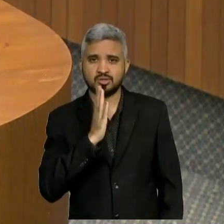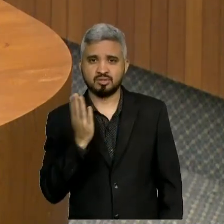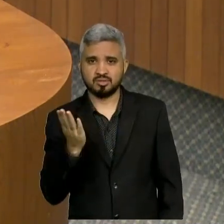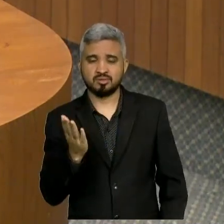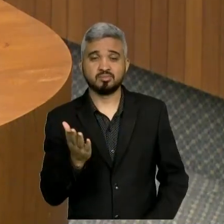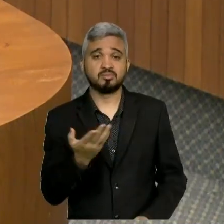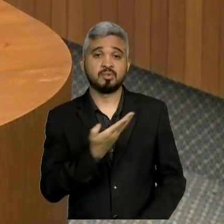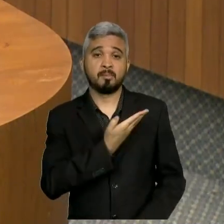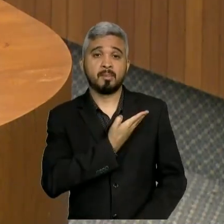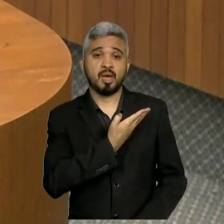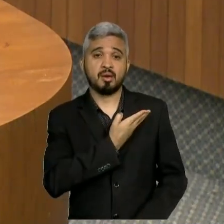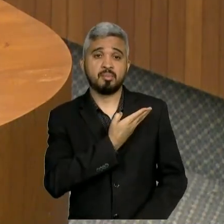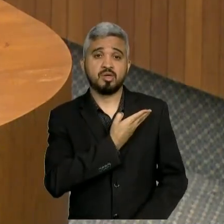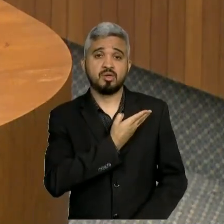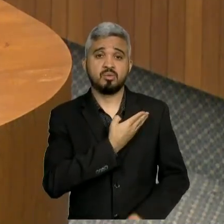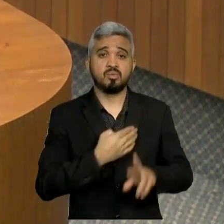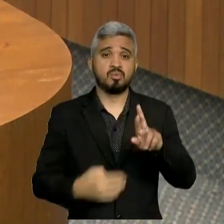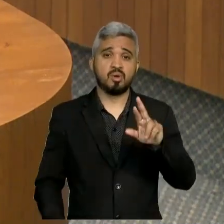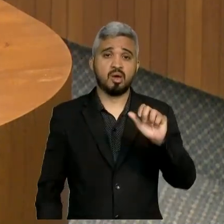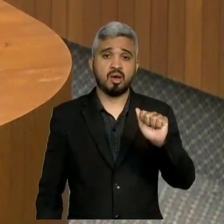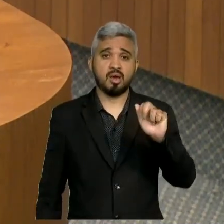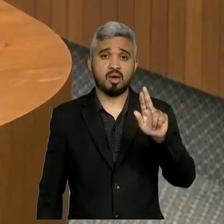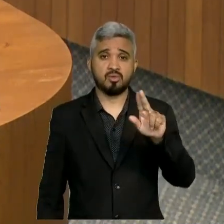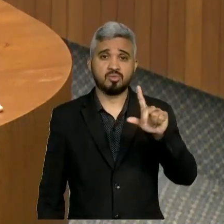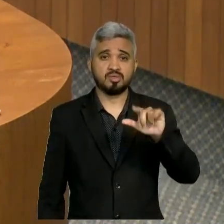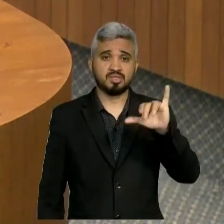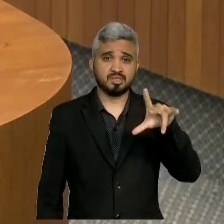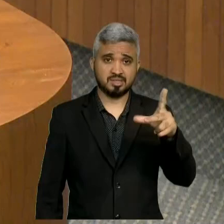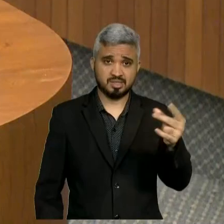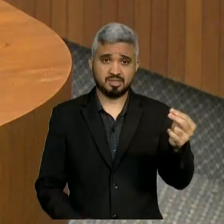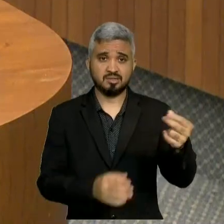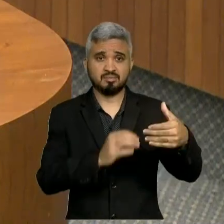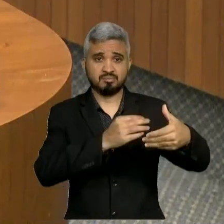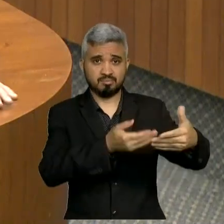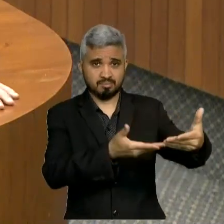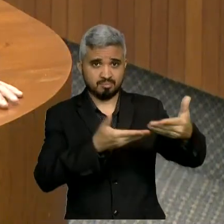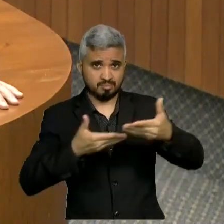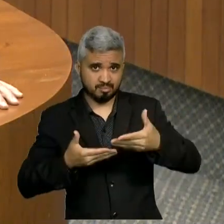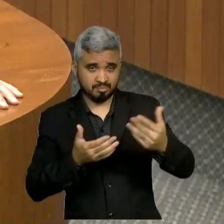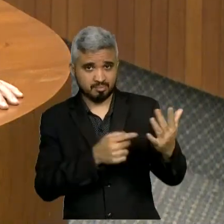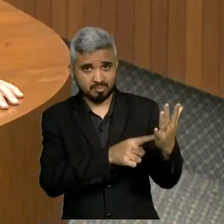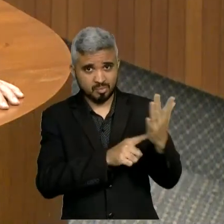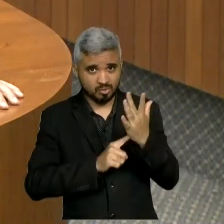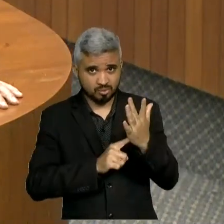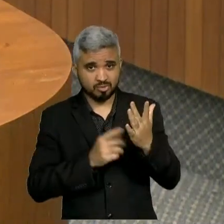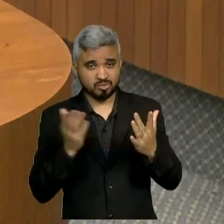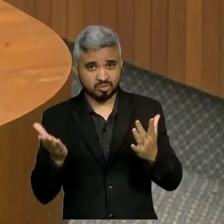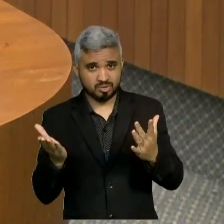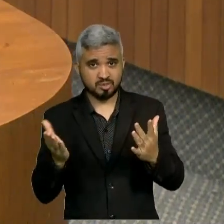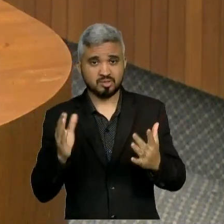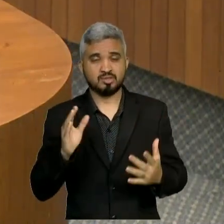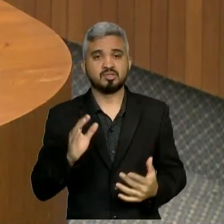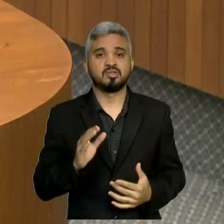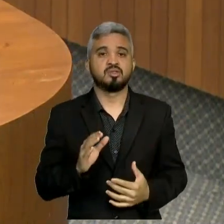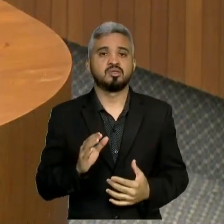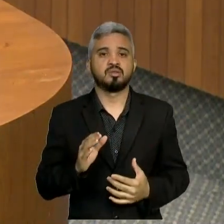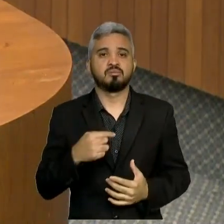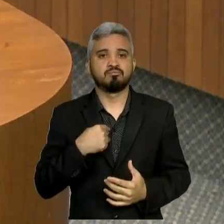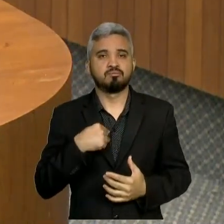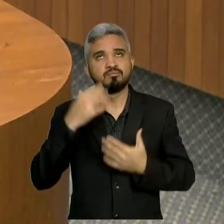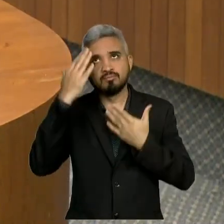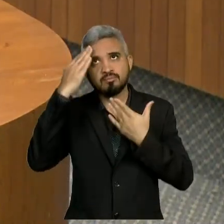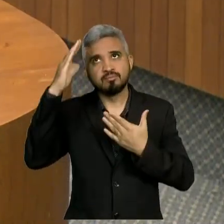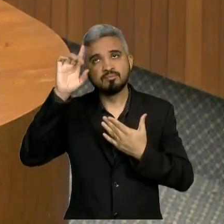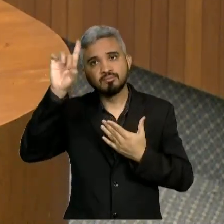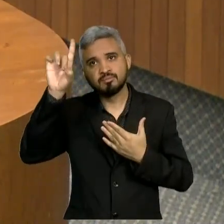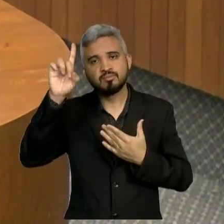Imperatriz, pastor Raulzinho, e eu agradeço a Deus pela oportunidade de ter conhecido e de, a cada dia, poder